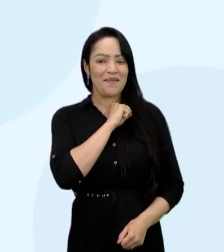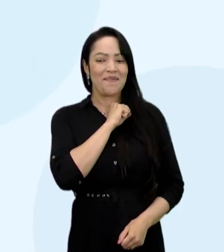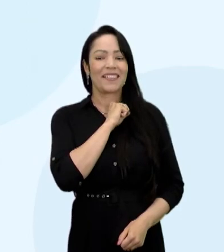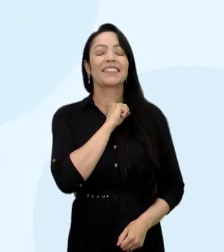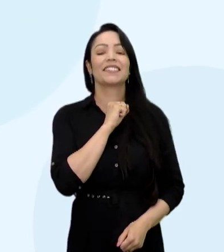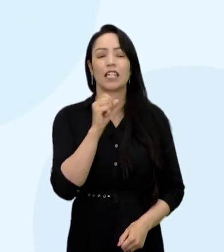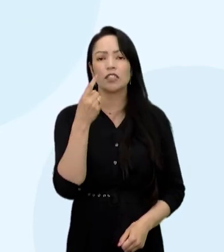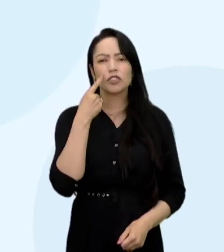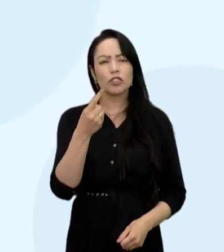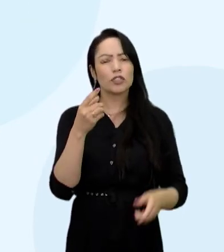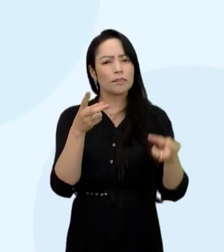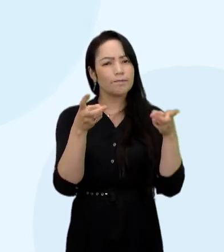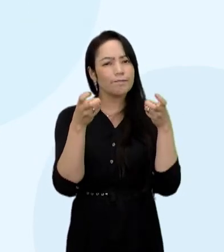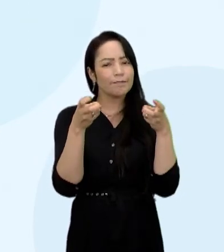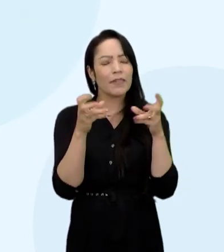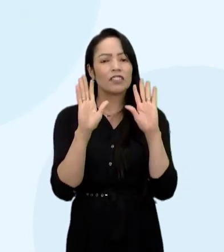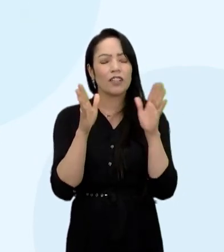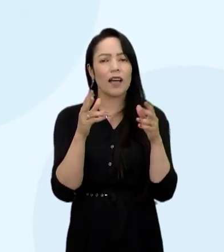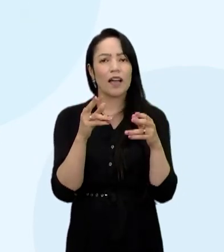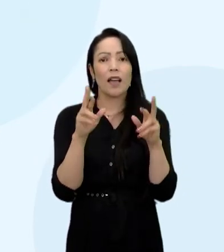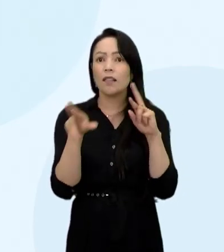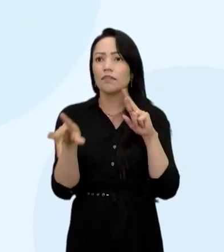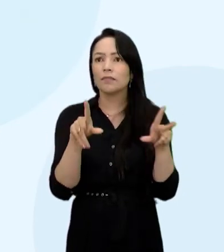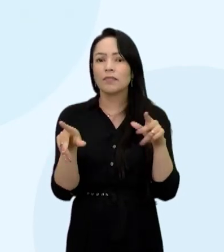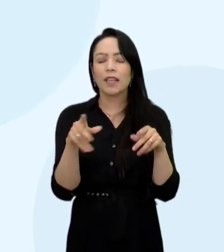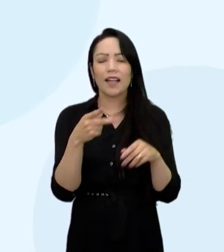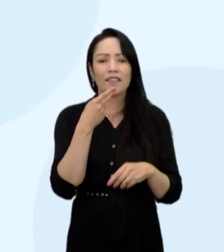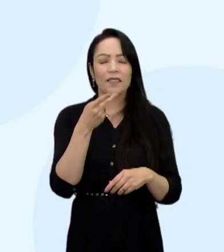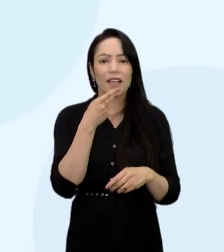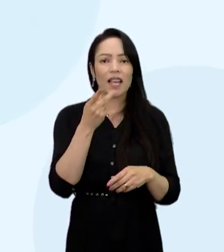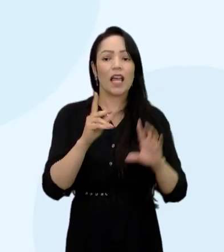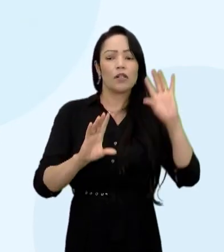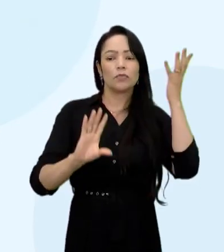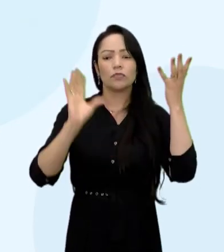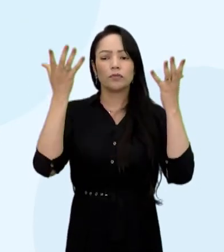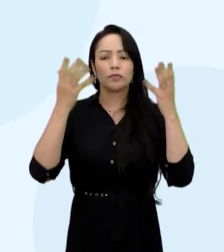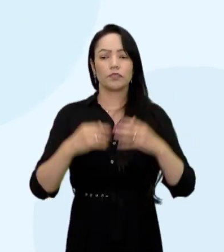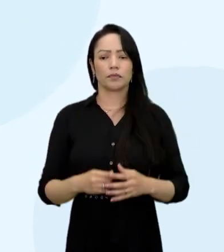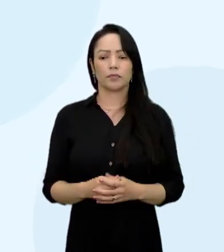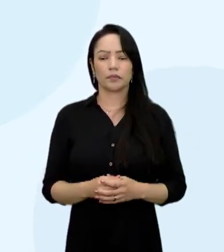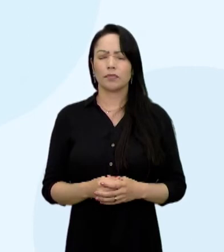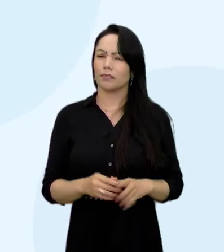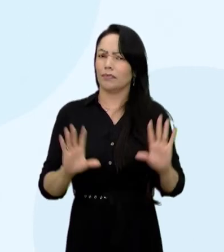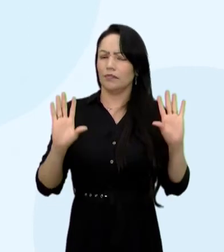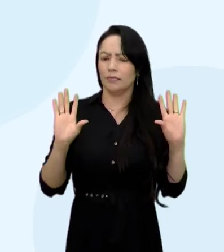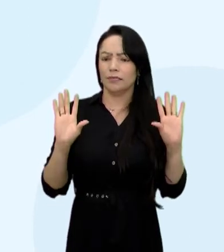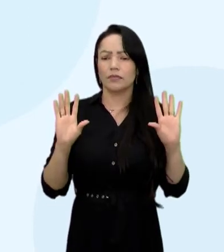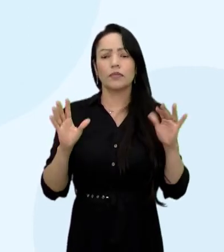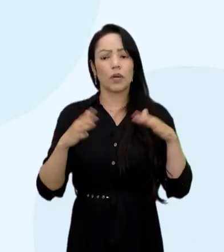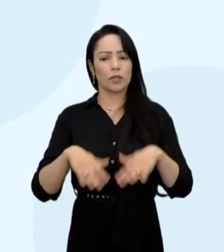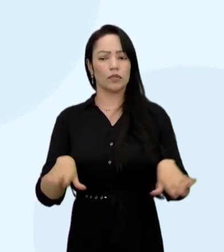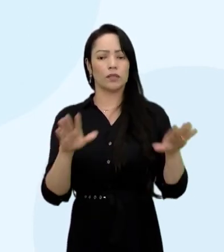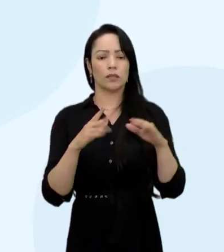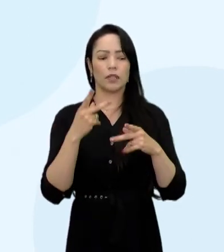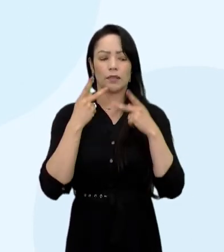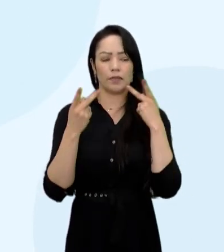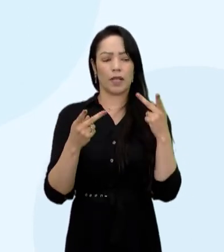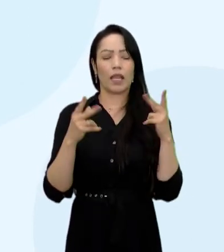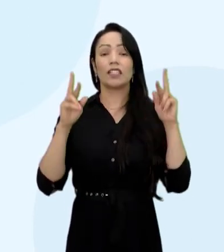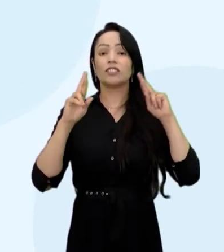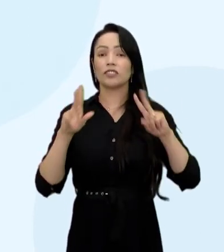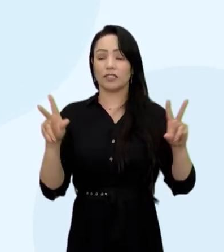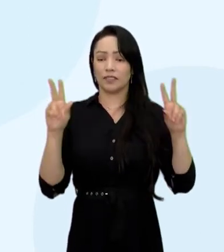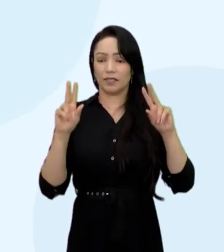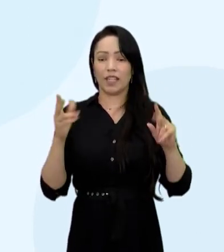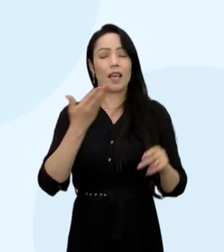já observou como varia seu modo de falar conforme a situação em que está. Quer dizer, nós falamos diferentemente